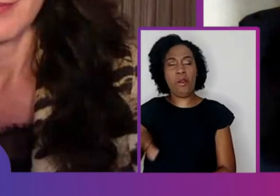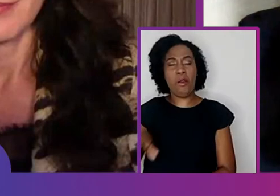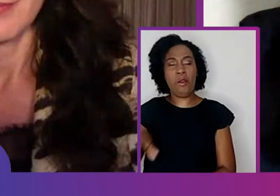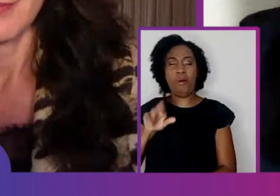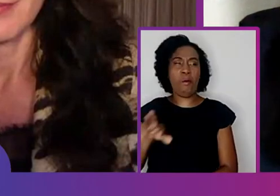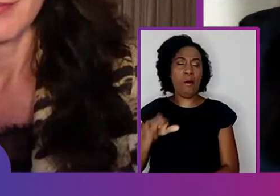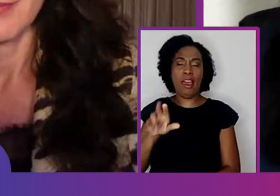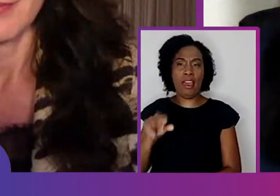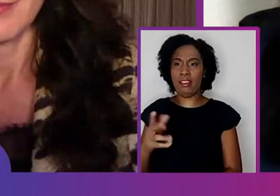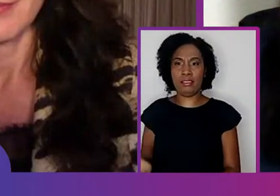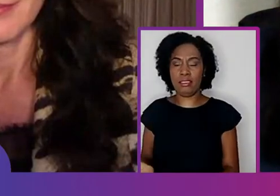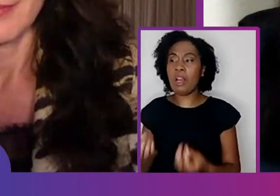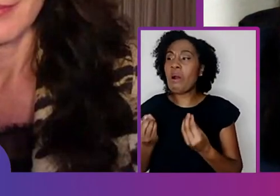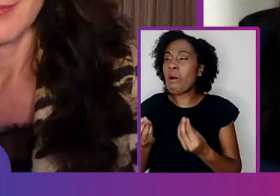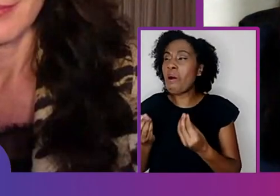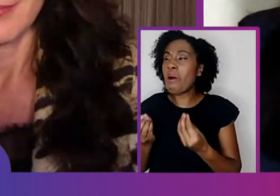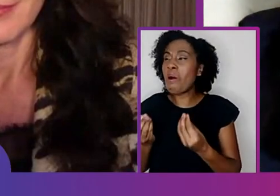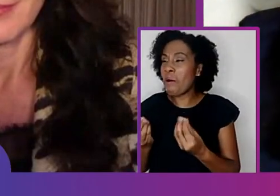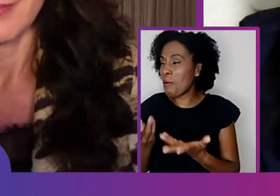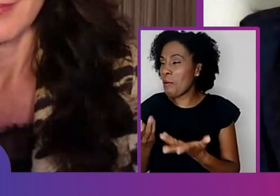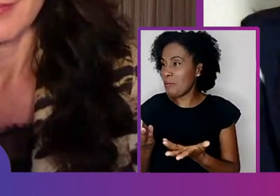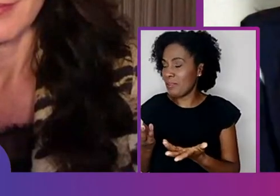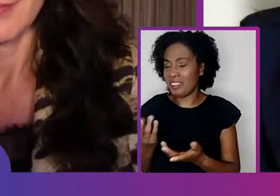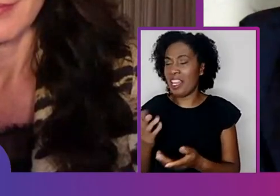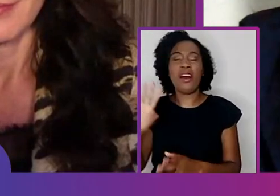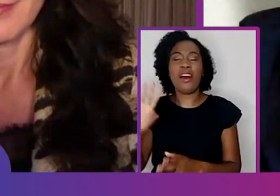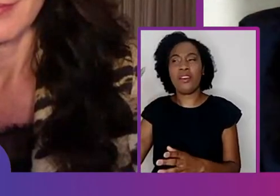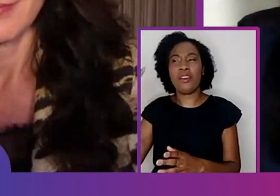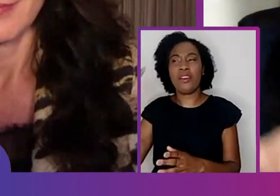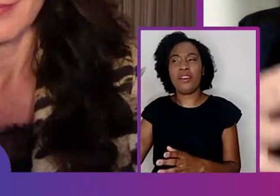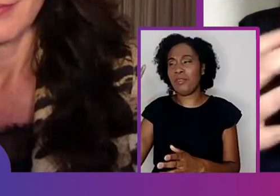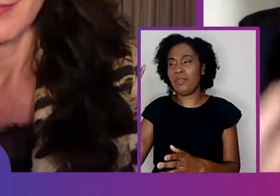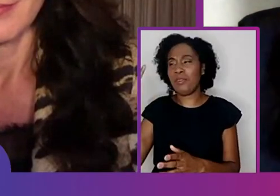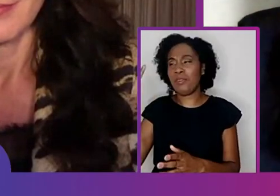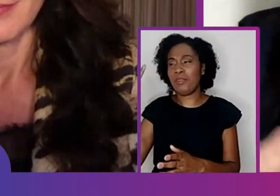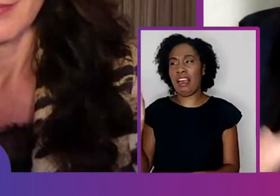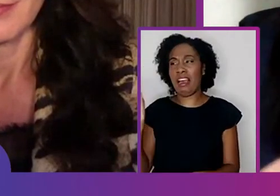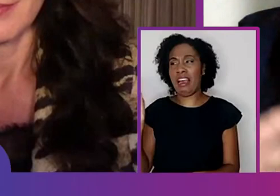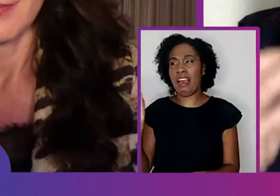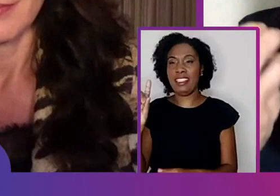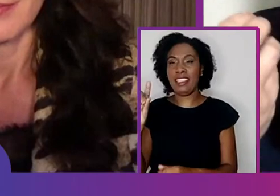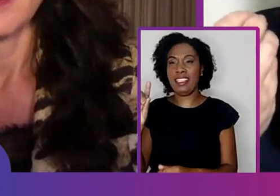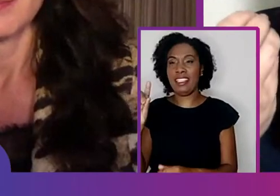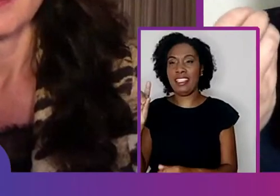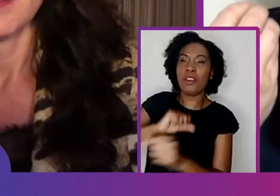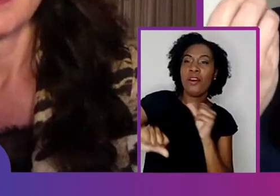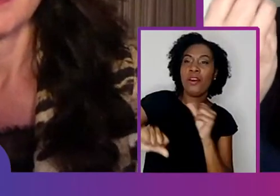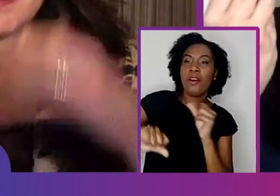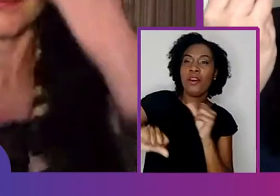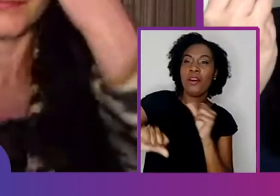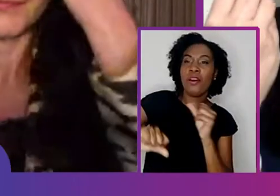coisa como essa esteja acontecendo. Então ela minimiza por não ter força, por não ter